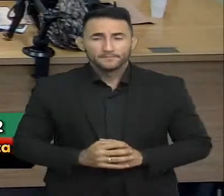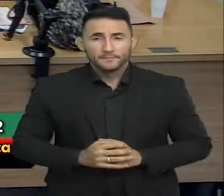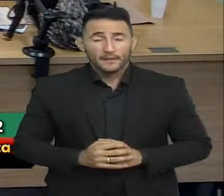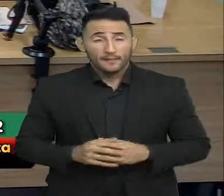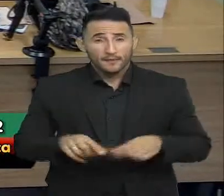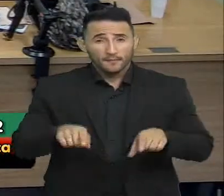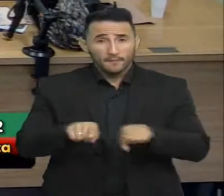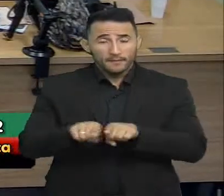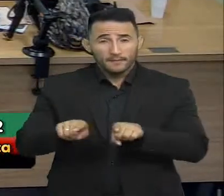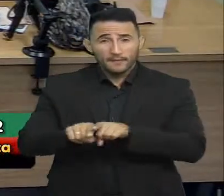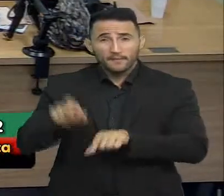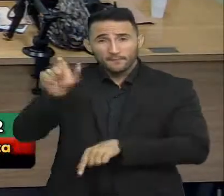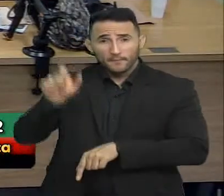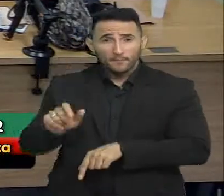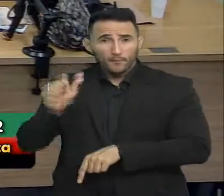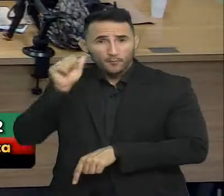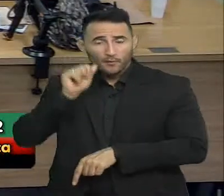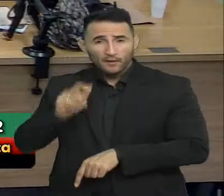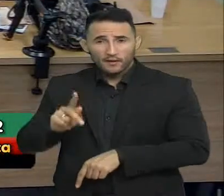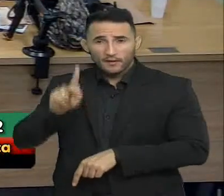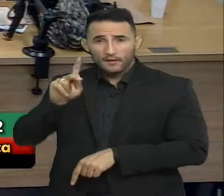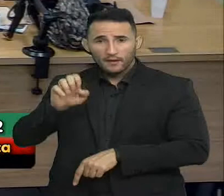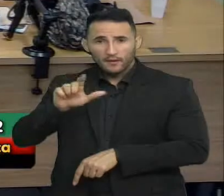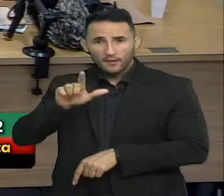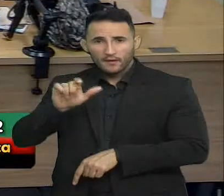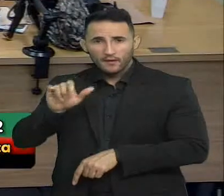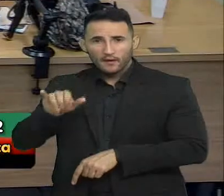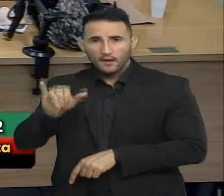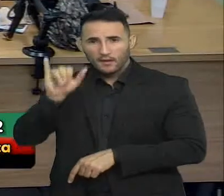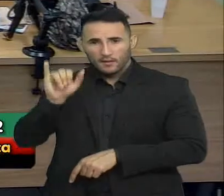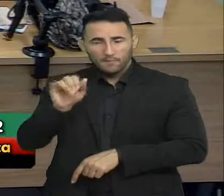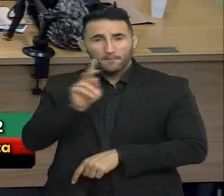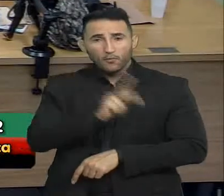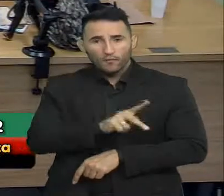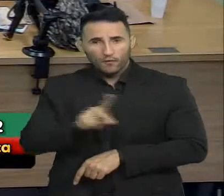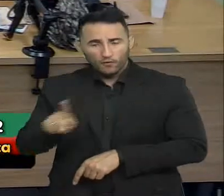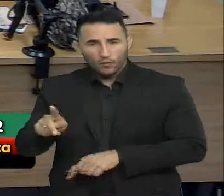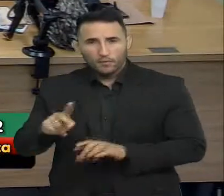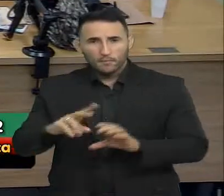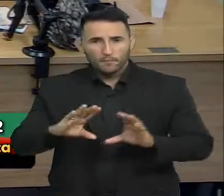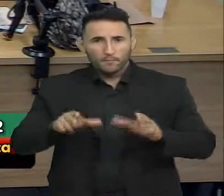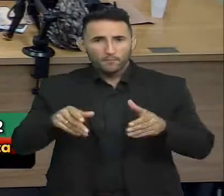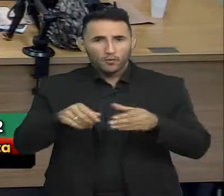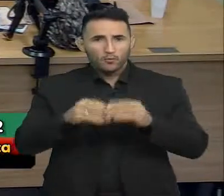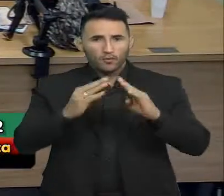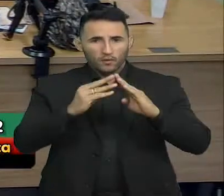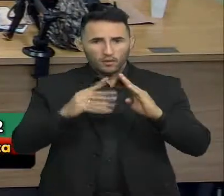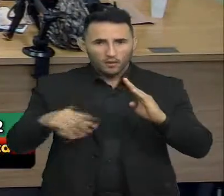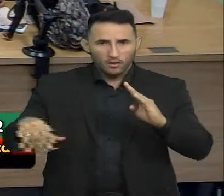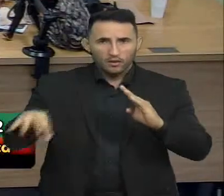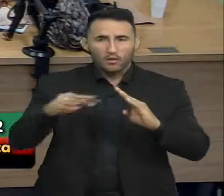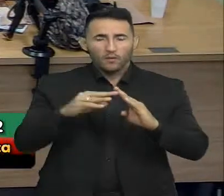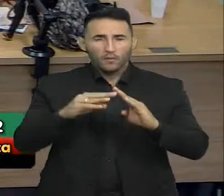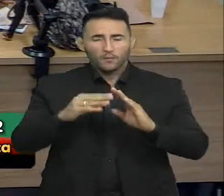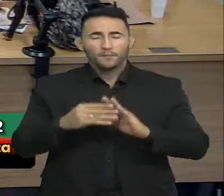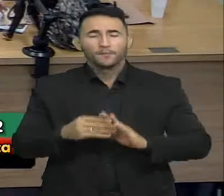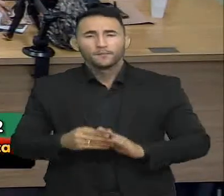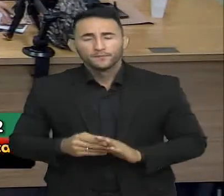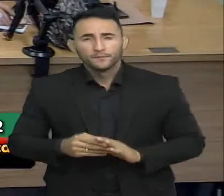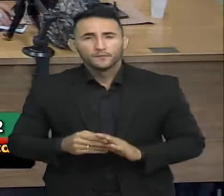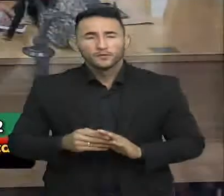Kelly Cristina, que é professora do Templo de Umbanda, Caboclo Pena Verde.